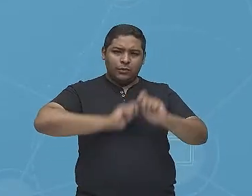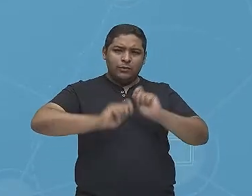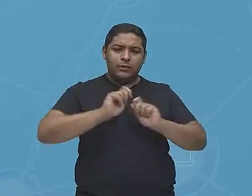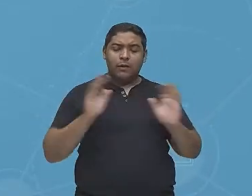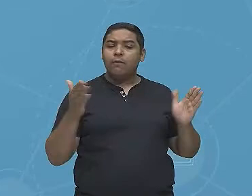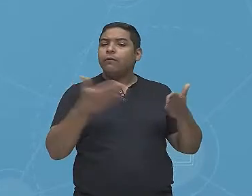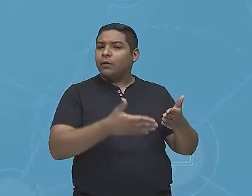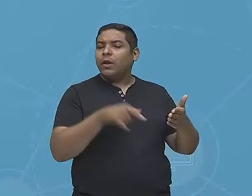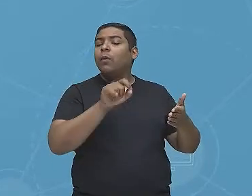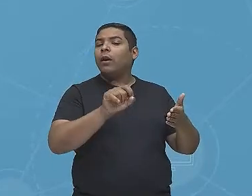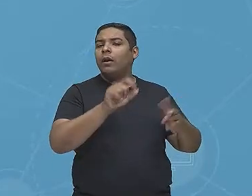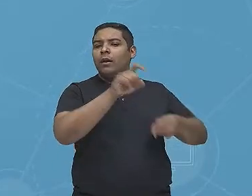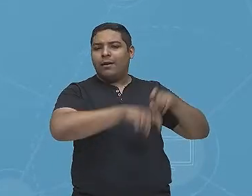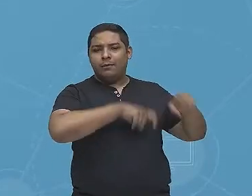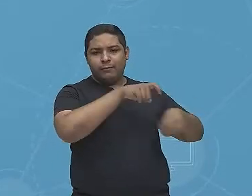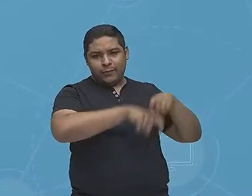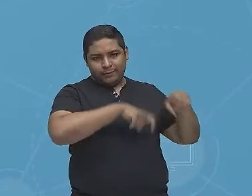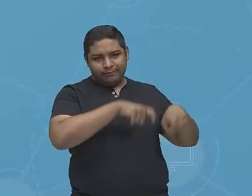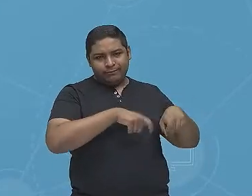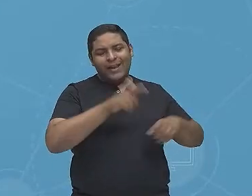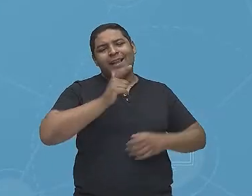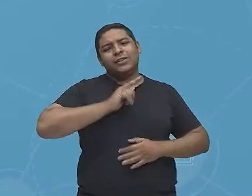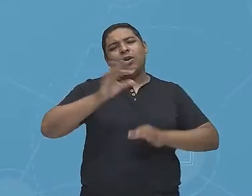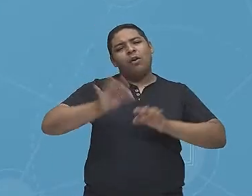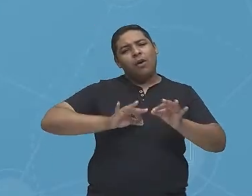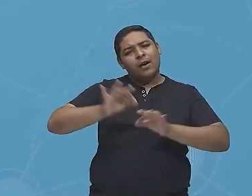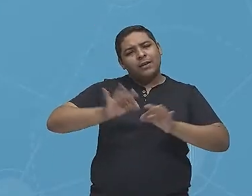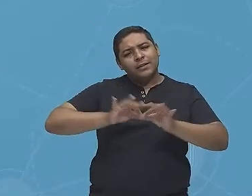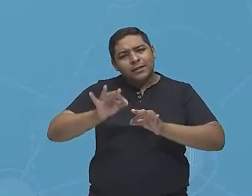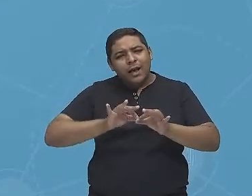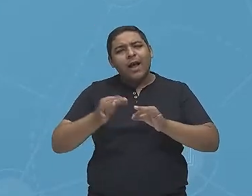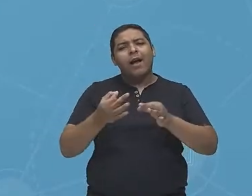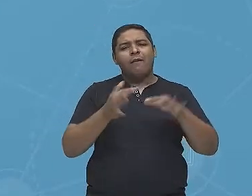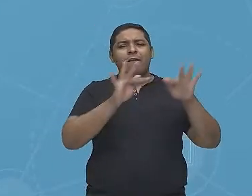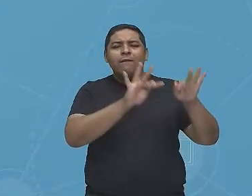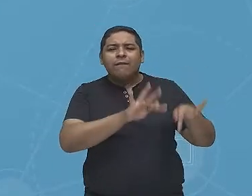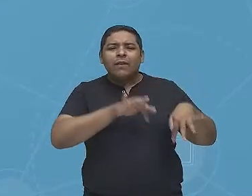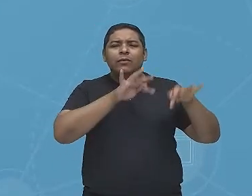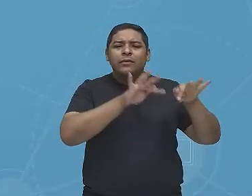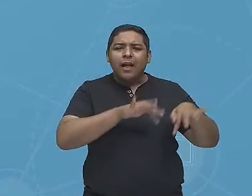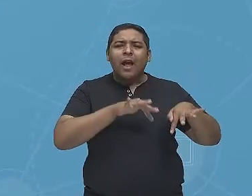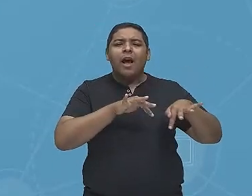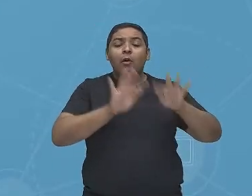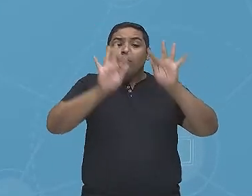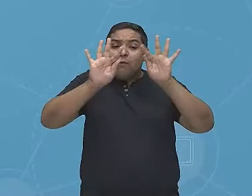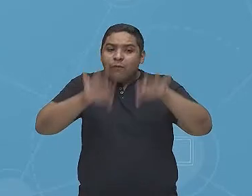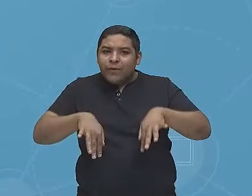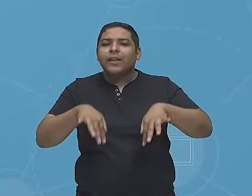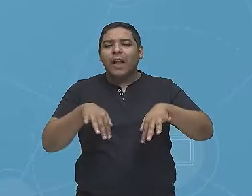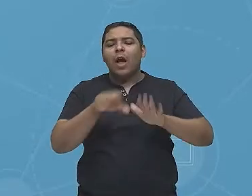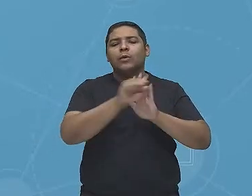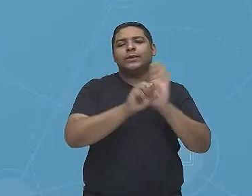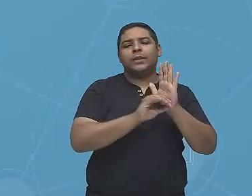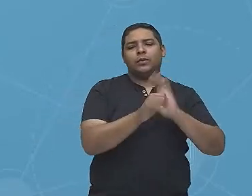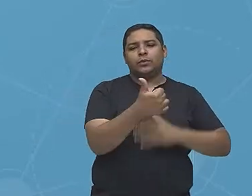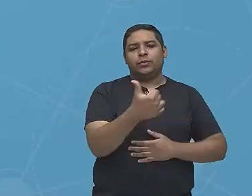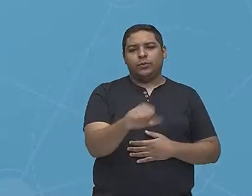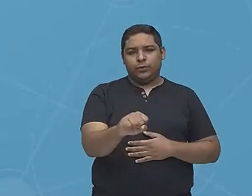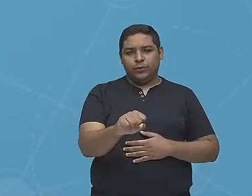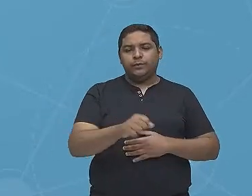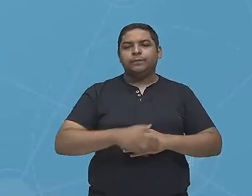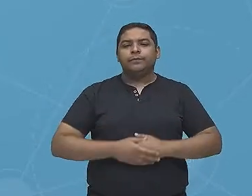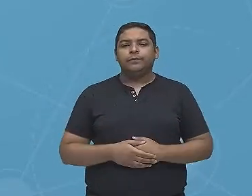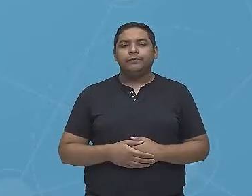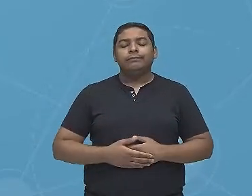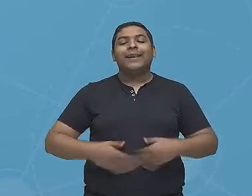voltada para o campo. Então ela tinha uma organização meio que feudal, já lá no finalzinho do século XVIII. Então isso também